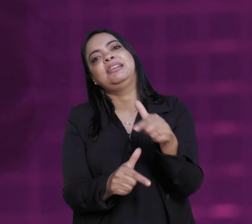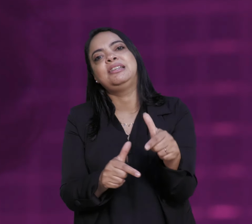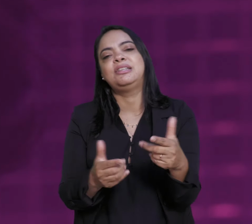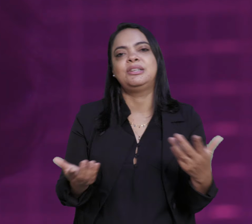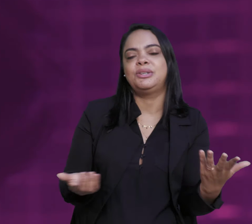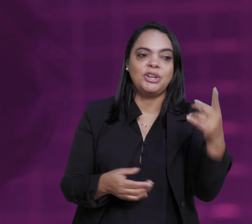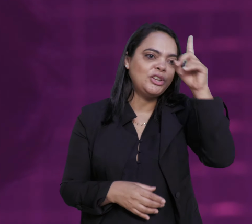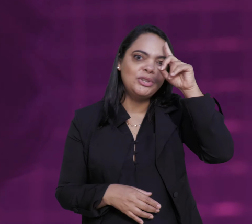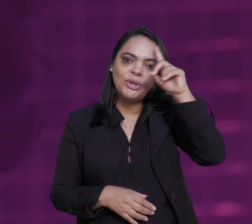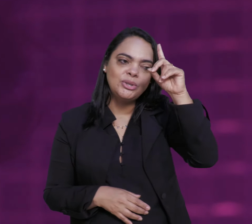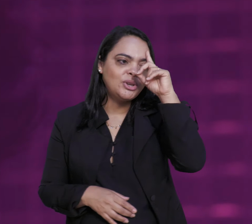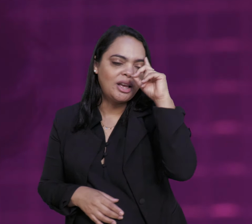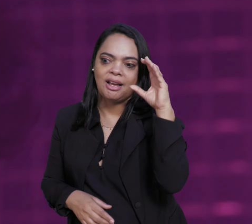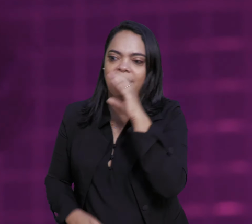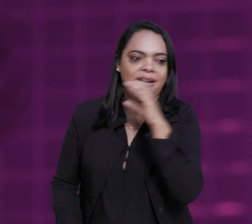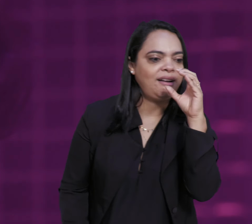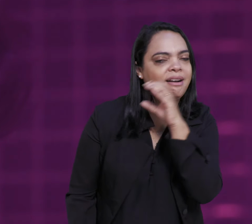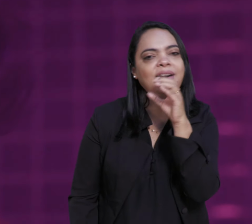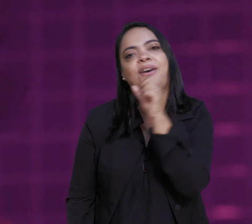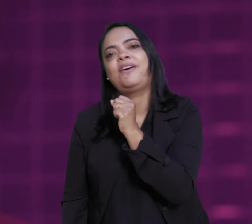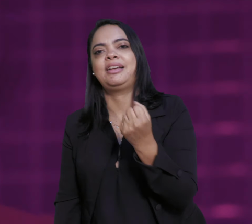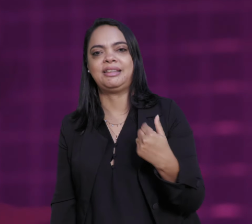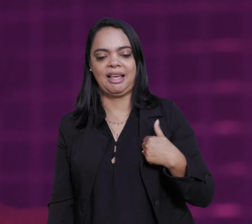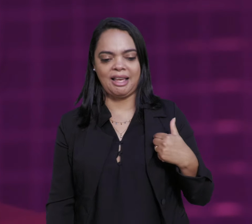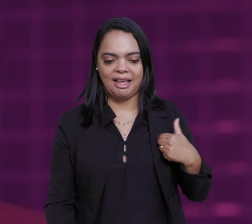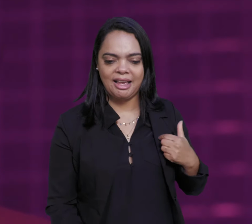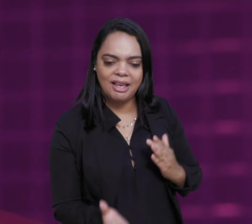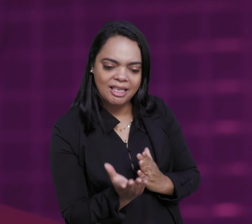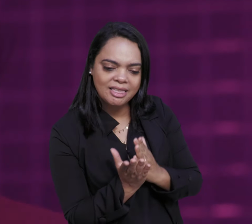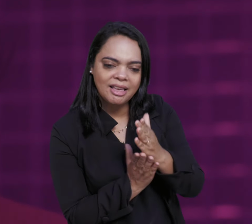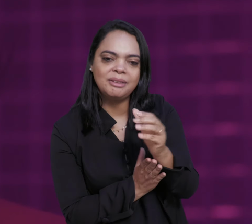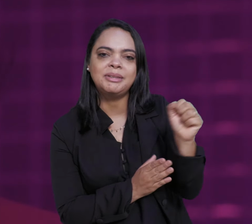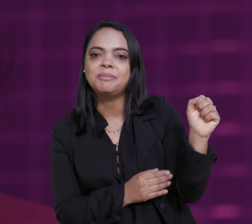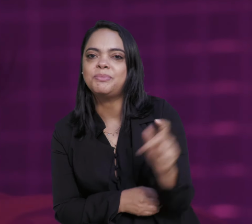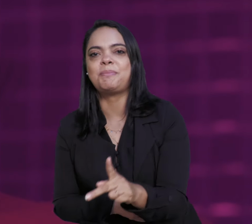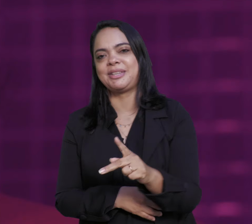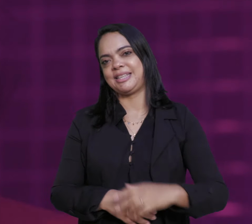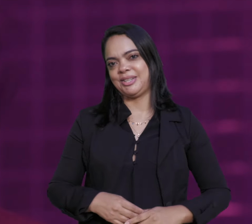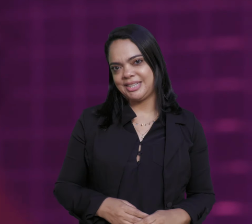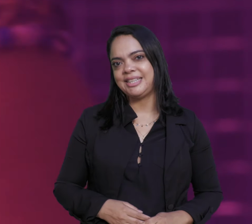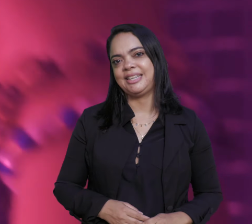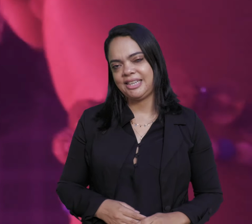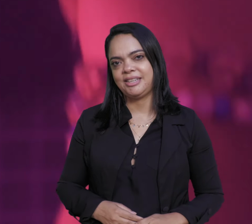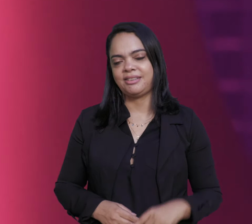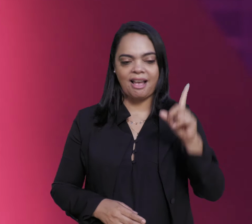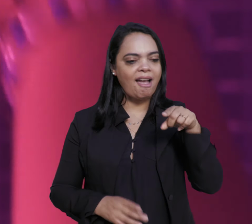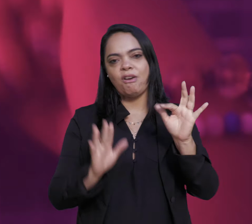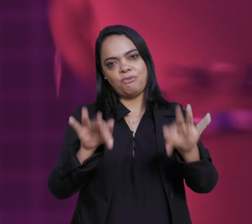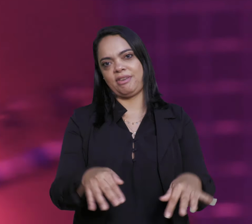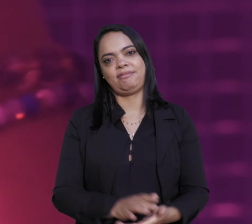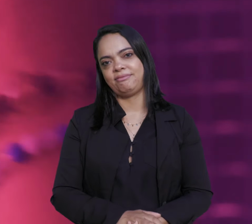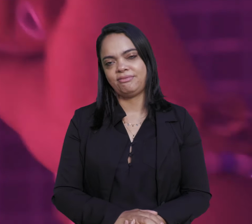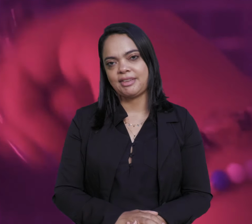de correrias do dia a dia. Eu estou caminhando para uma aposentadoria. Esse seria o